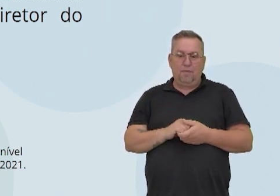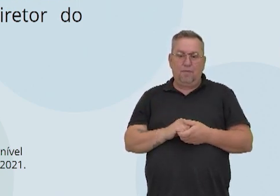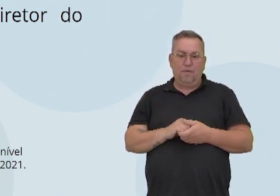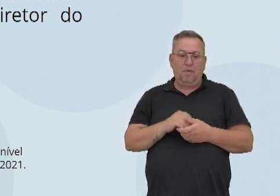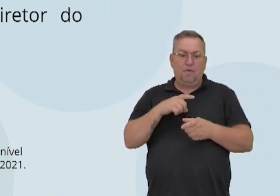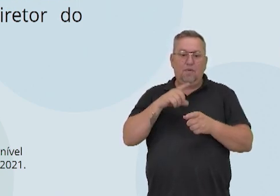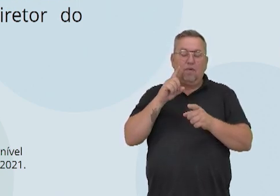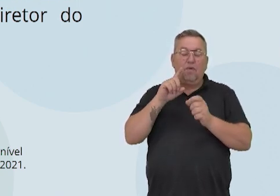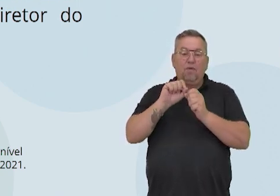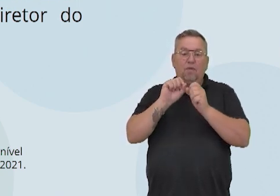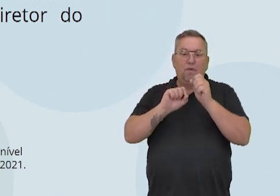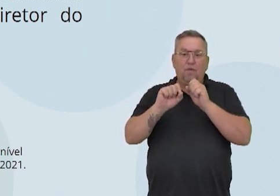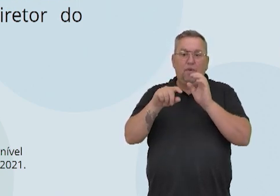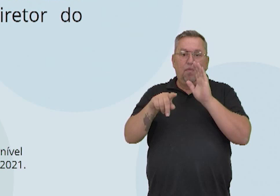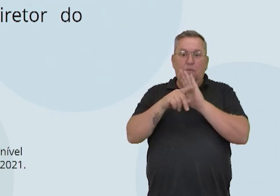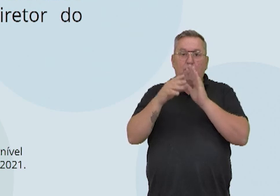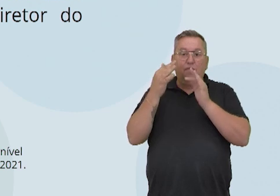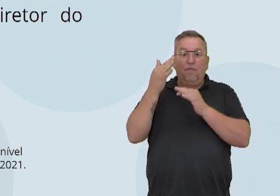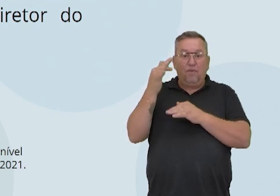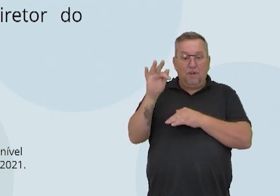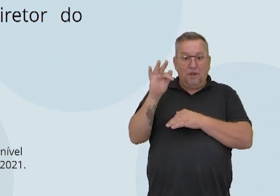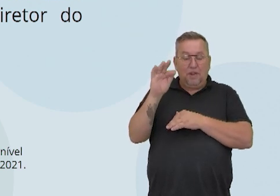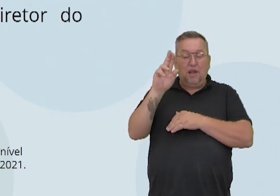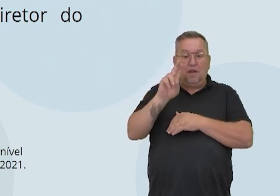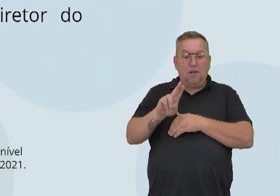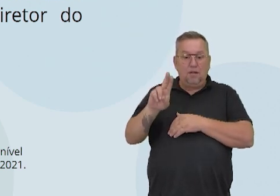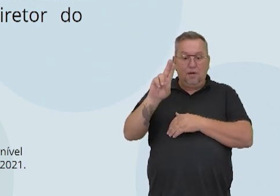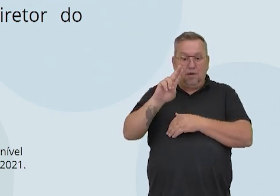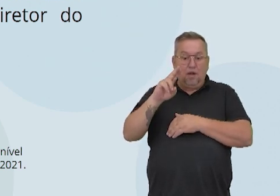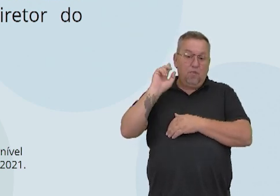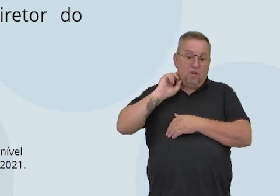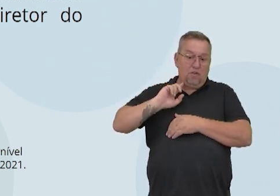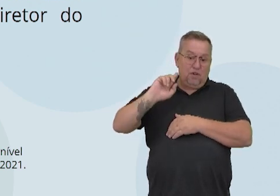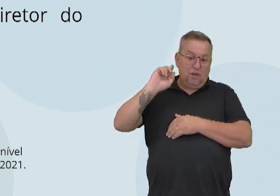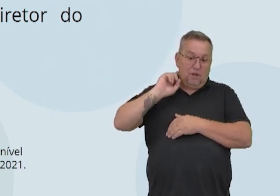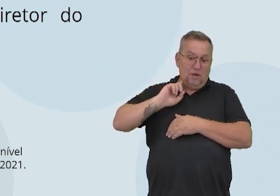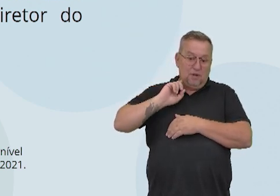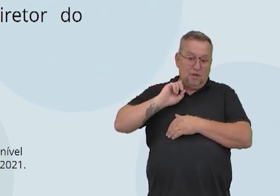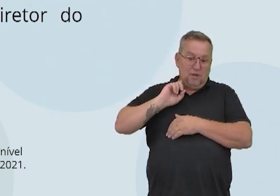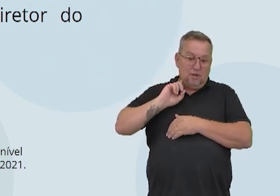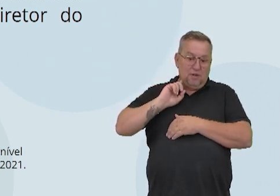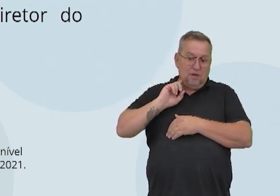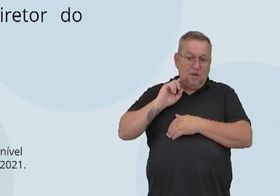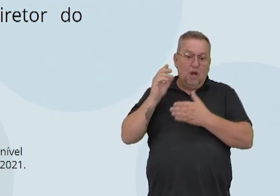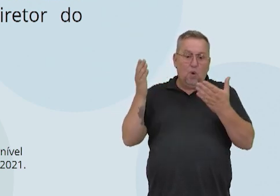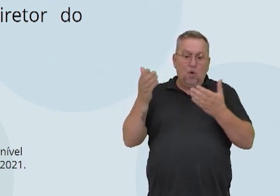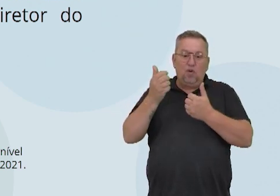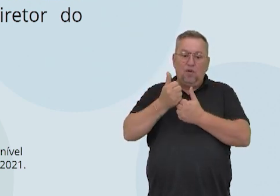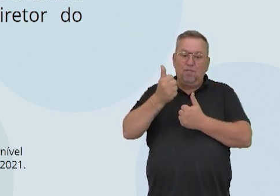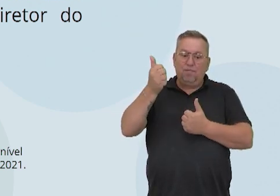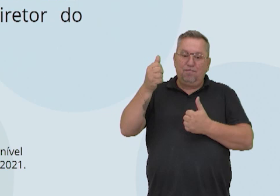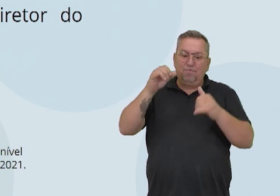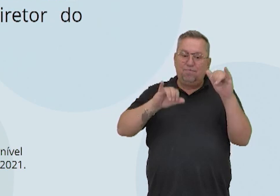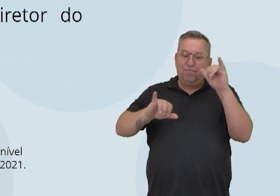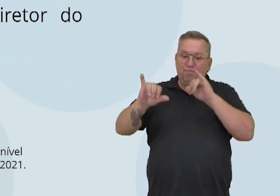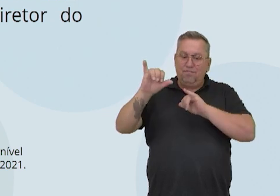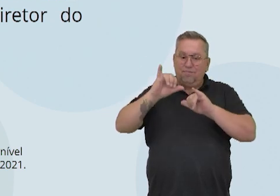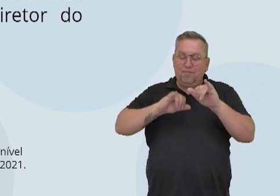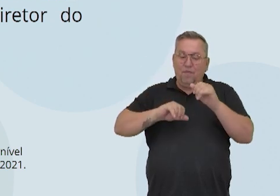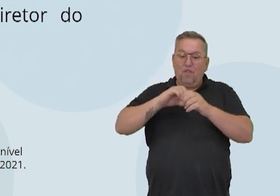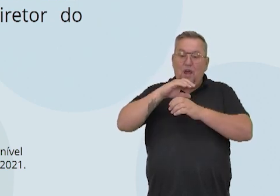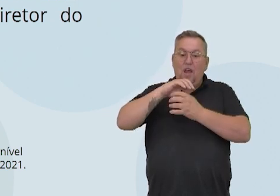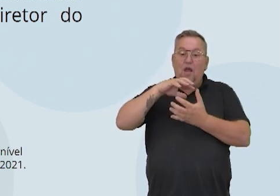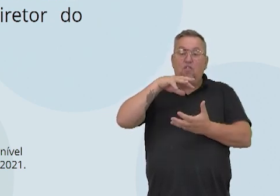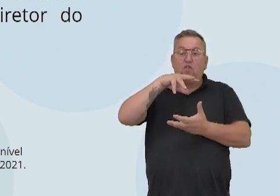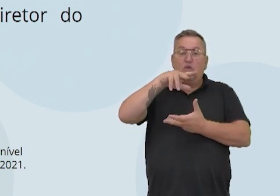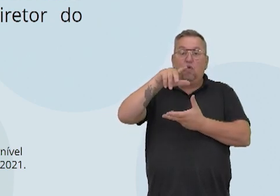Conrad, do Departamento de Física da Universidade Federal de Minas Gerais, UFMG, e atual diretor do Laboratório